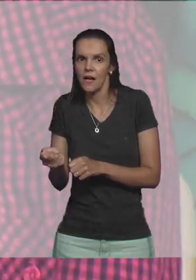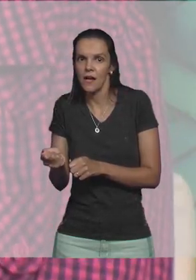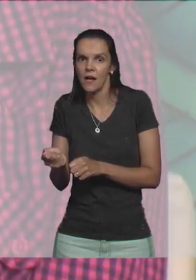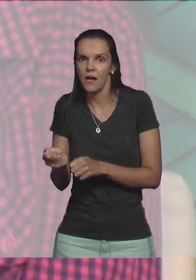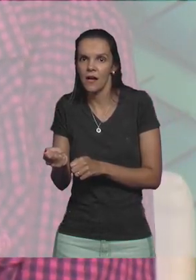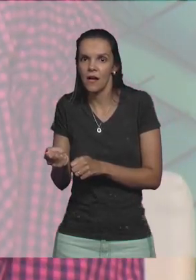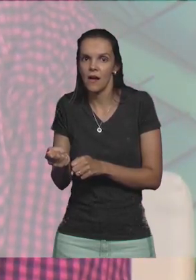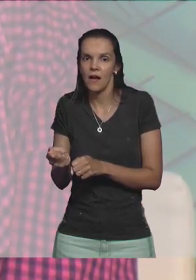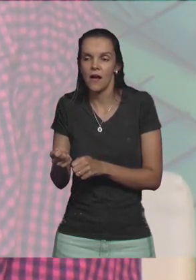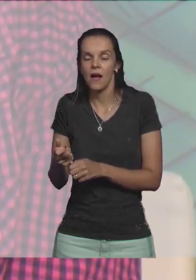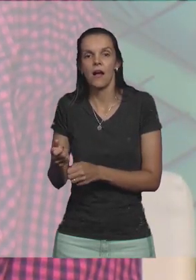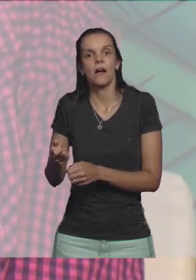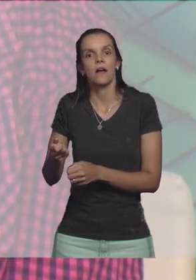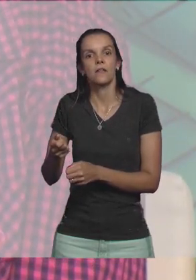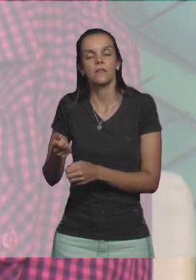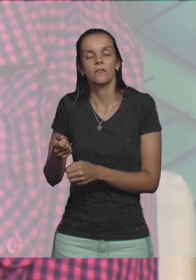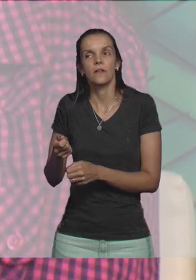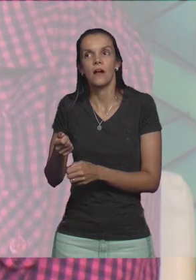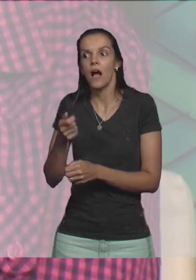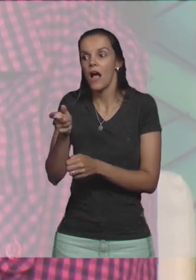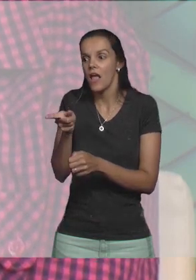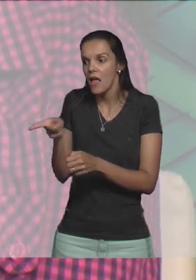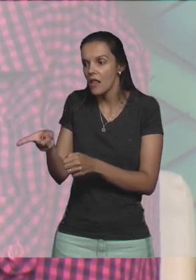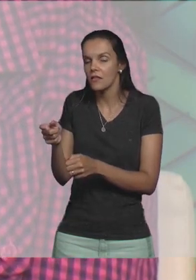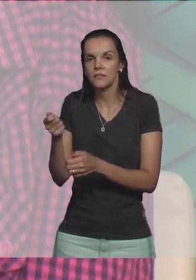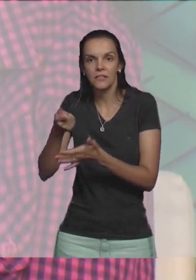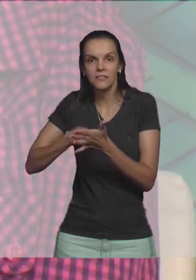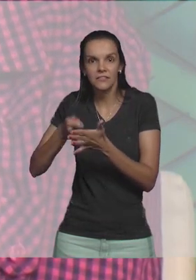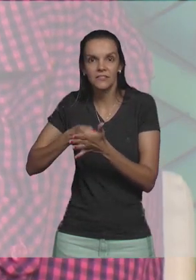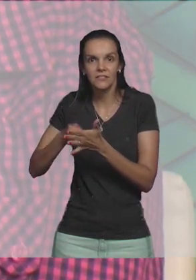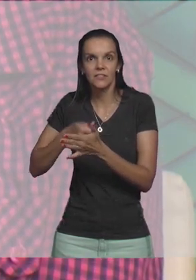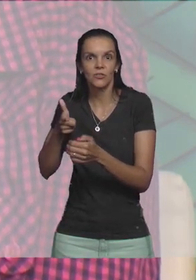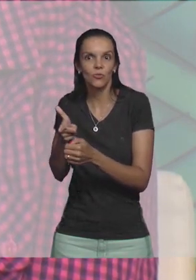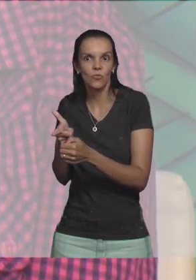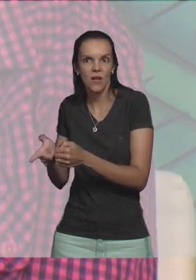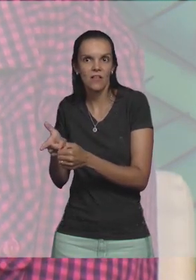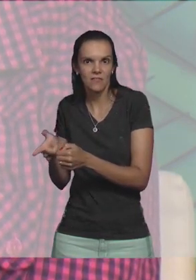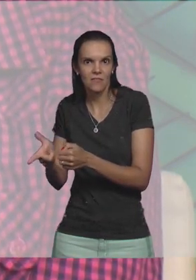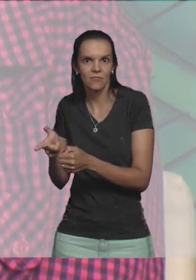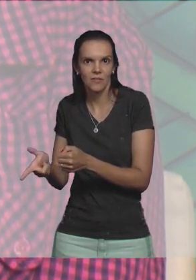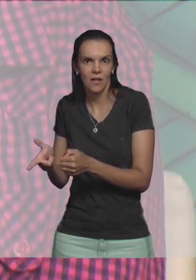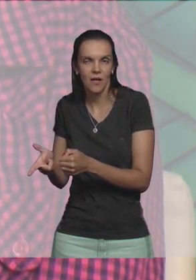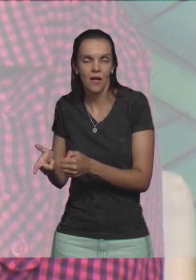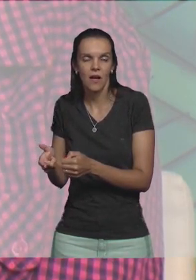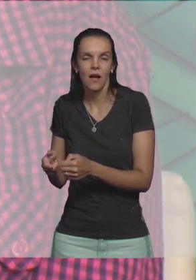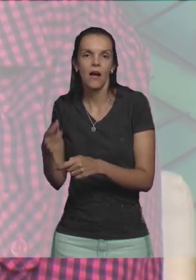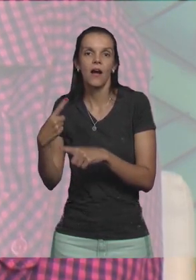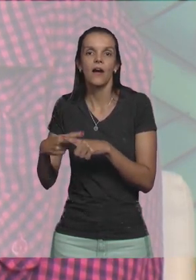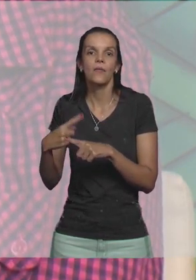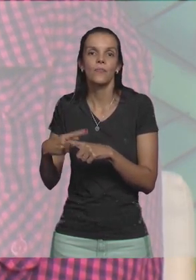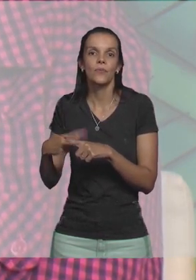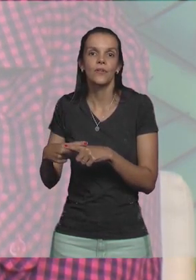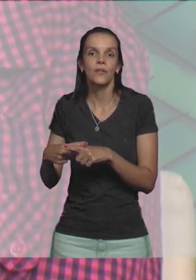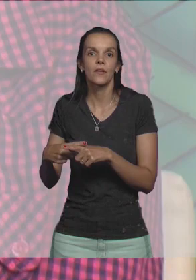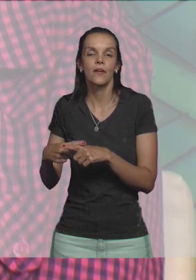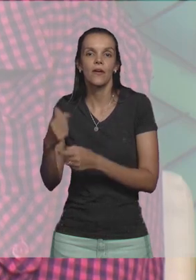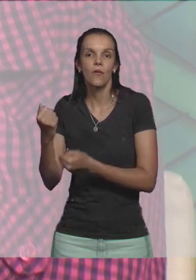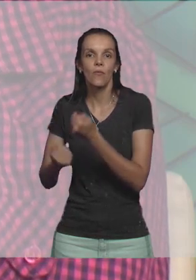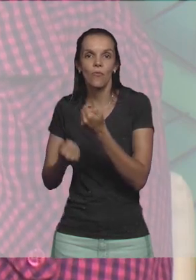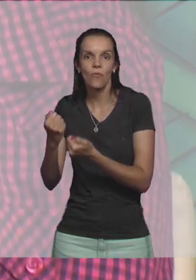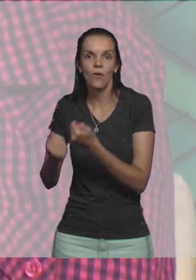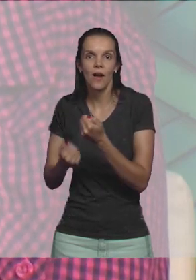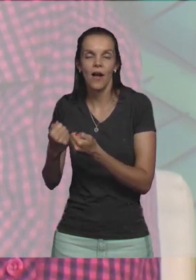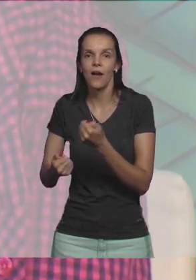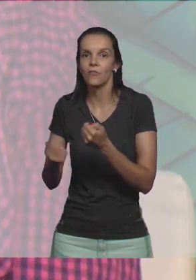vai pensar que aquele carro pode ser dela. Como a gente tem casos, né, de abordagem policial, onde a pessoa foi morta porque